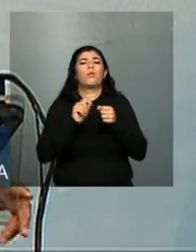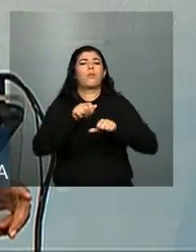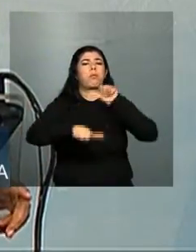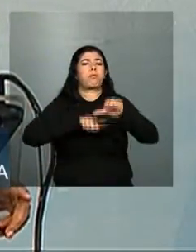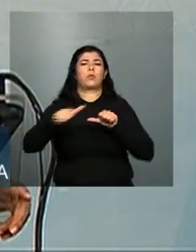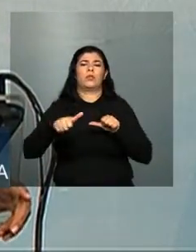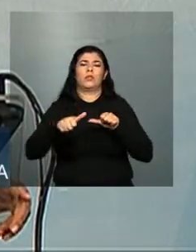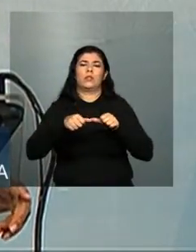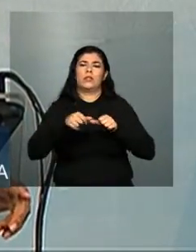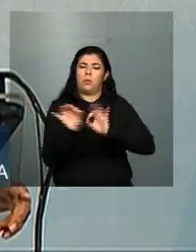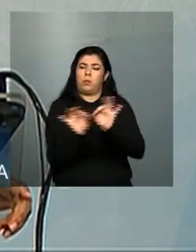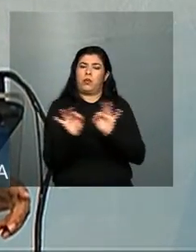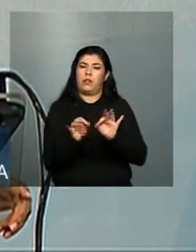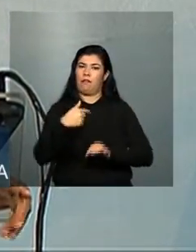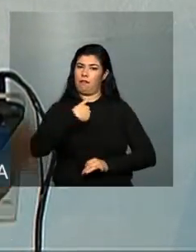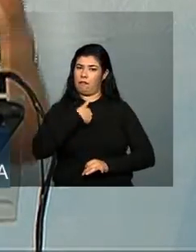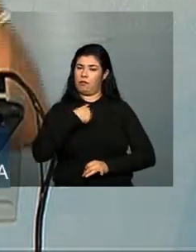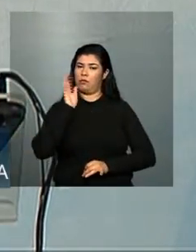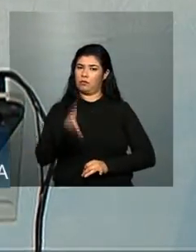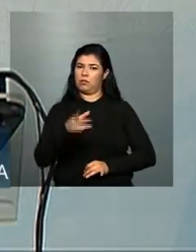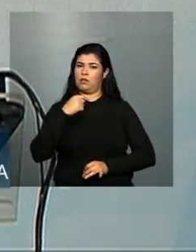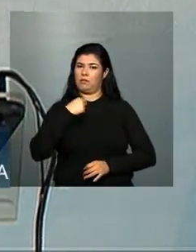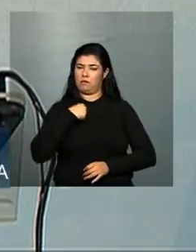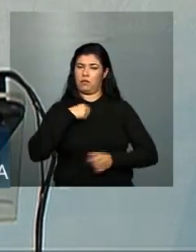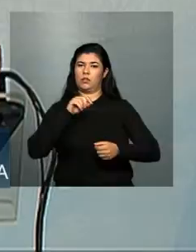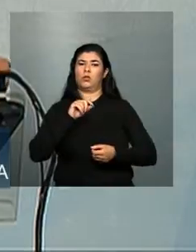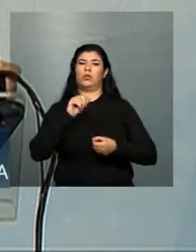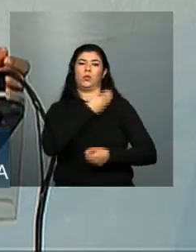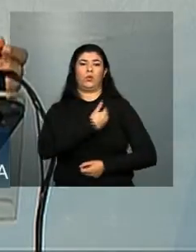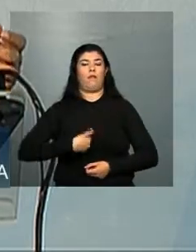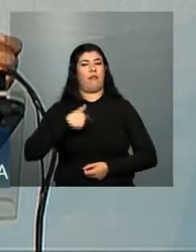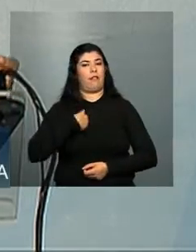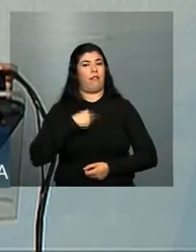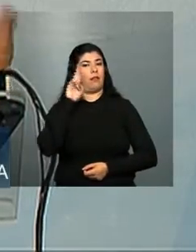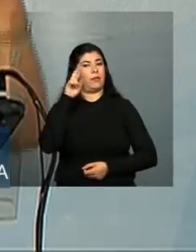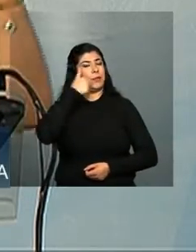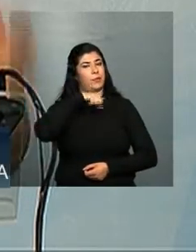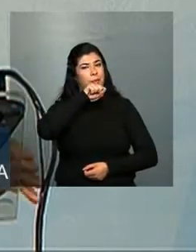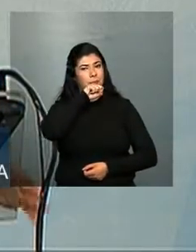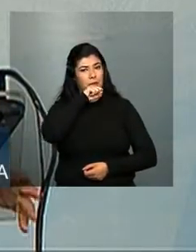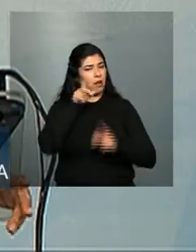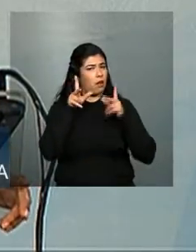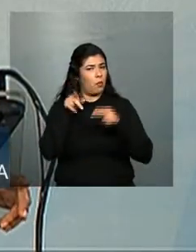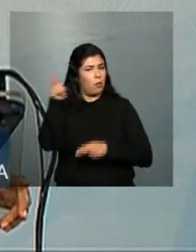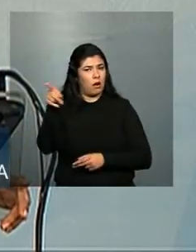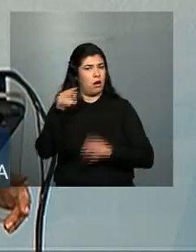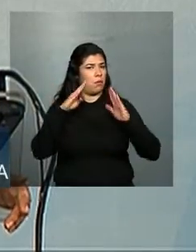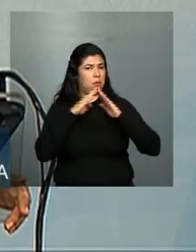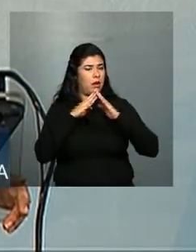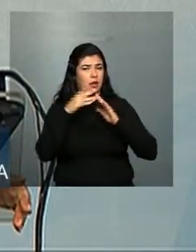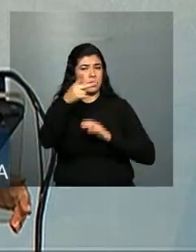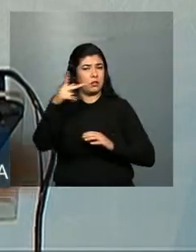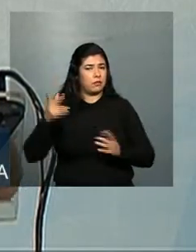fazer ajuste. Eu faço ajuste no meu governo como uma mãe, uma dona de casa faz na casa